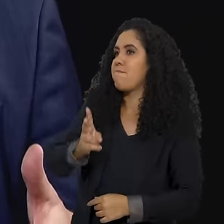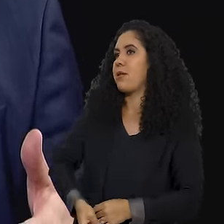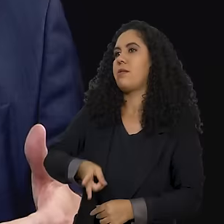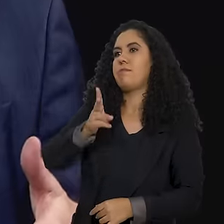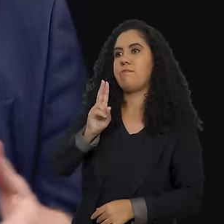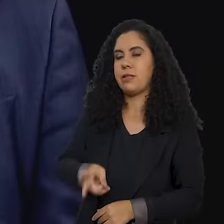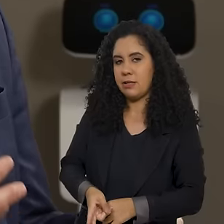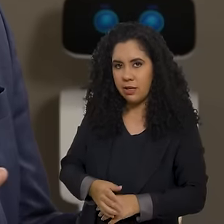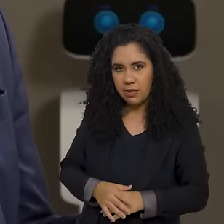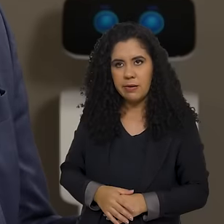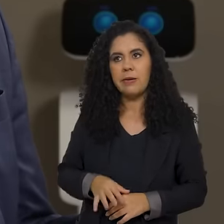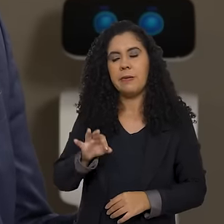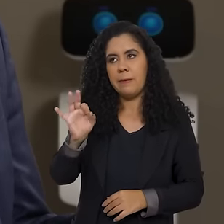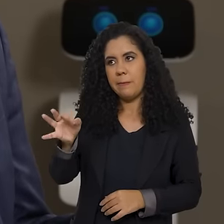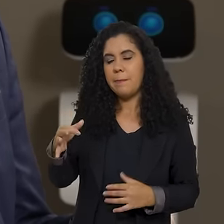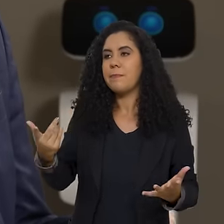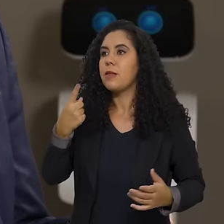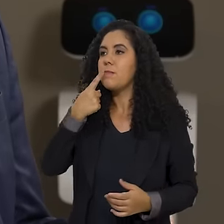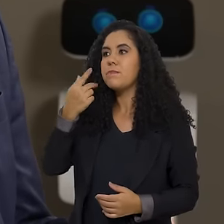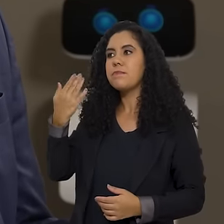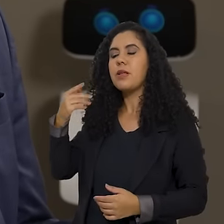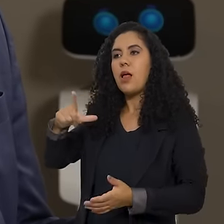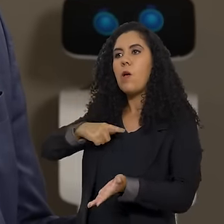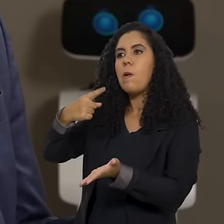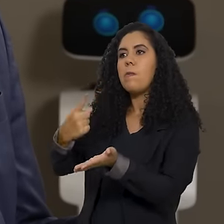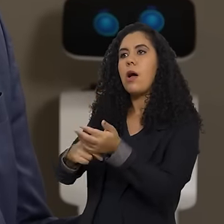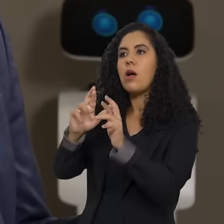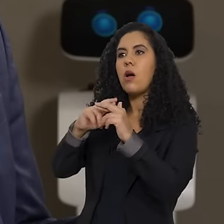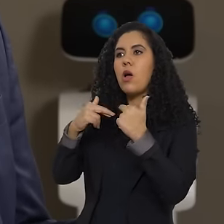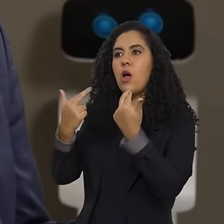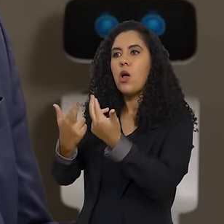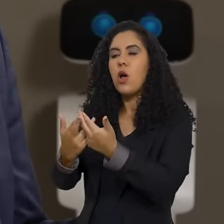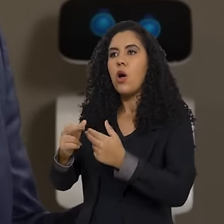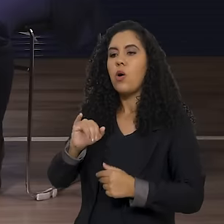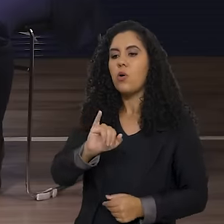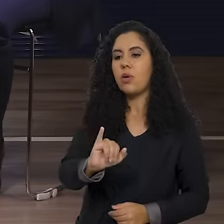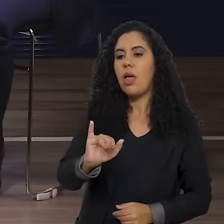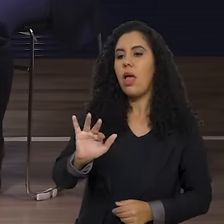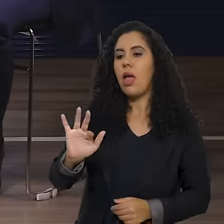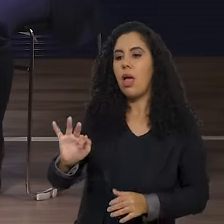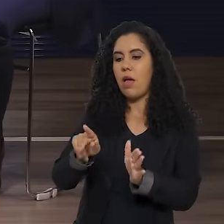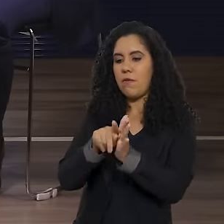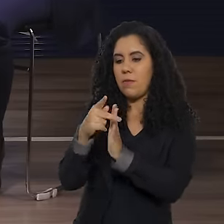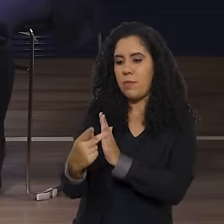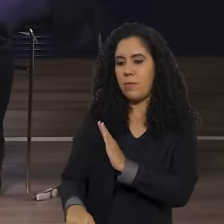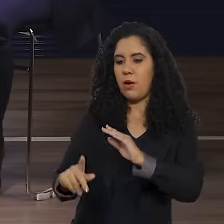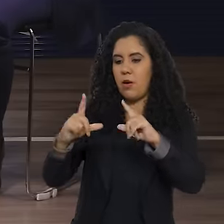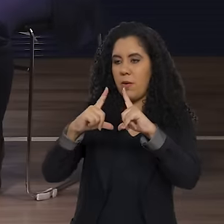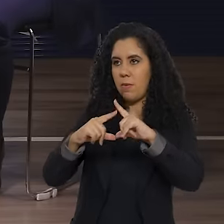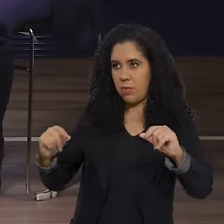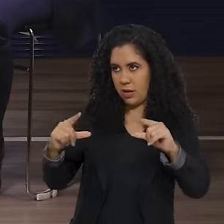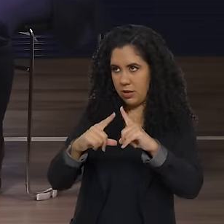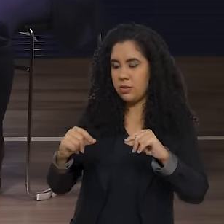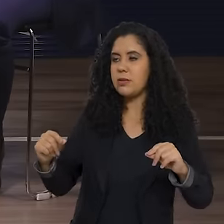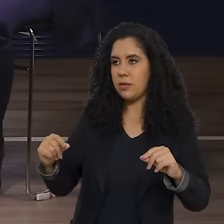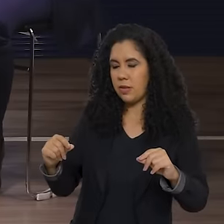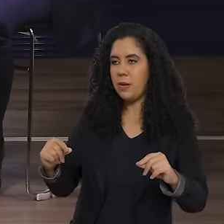permanente, né? Tive esse mês uma reunião, por exemplo, com o Instituto Federal aqui de